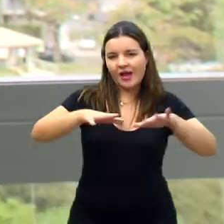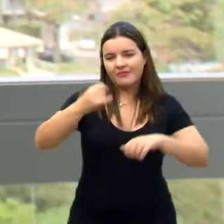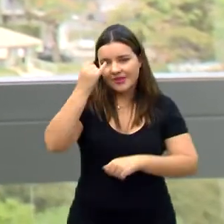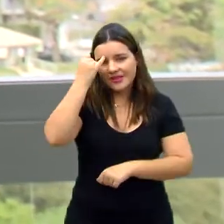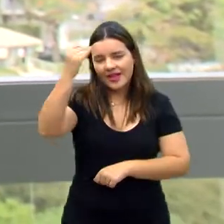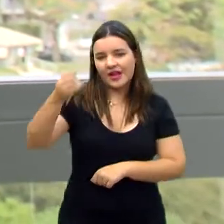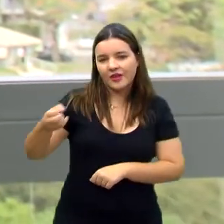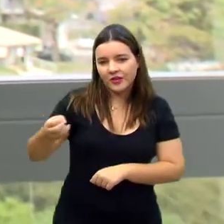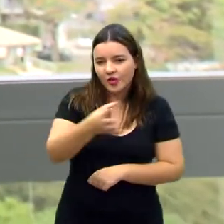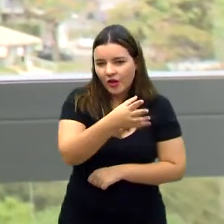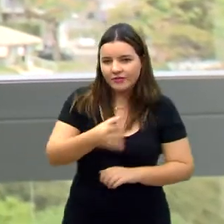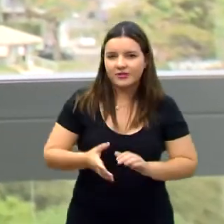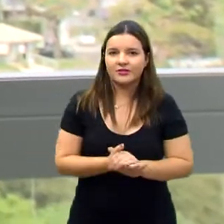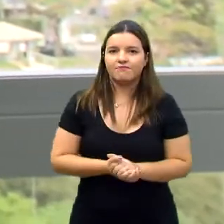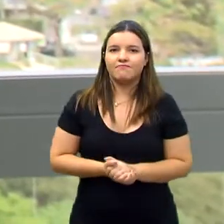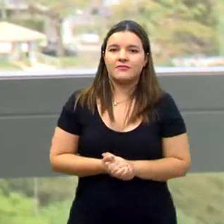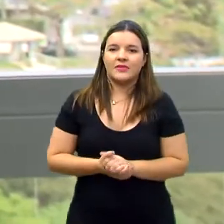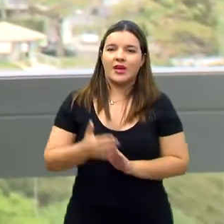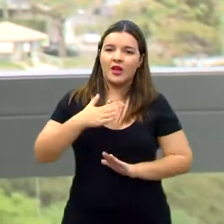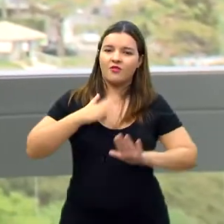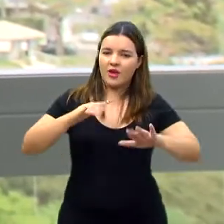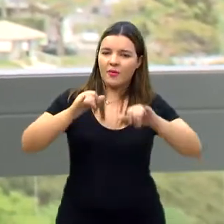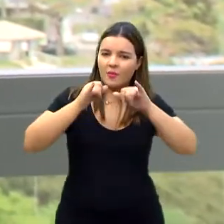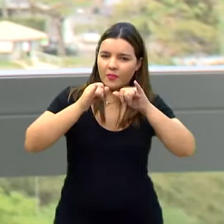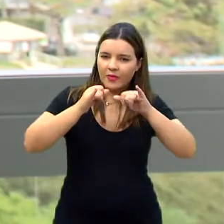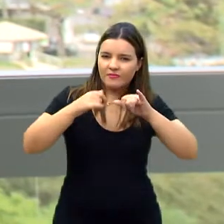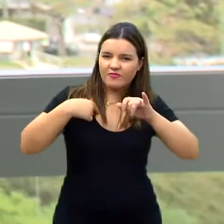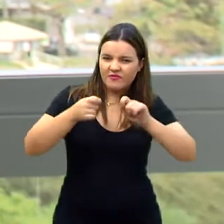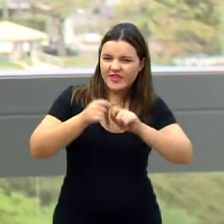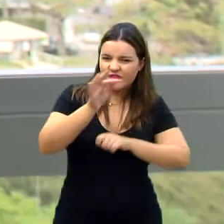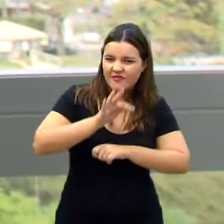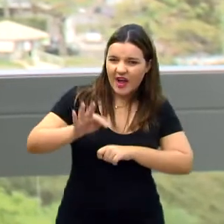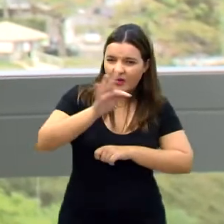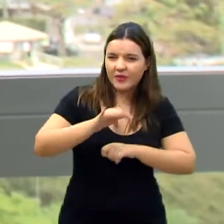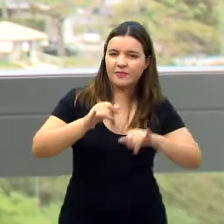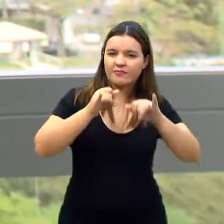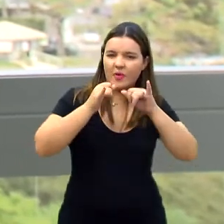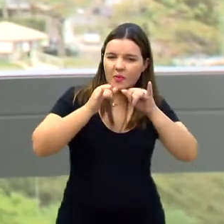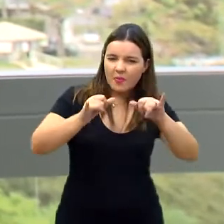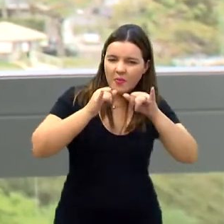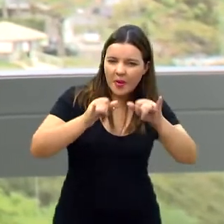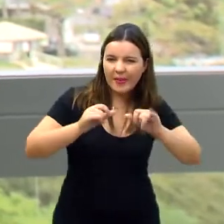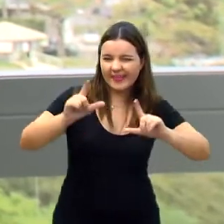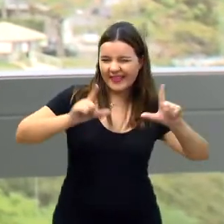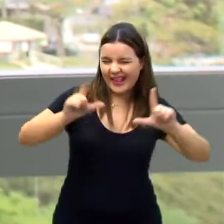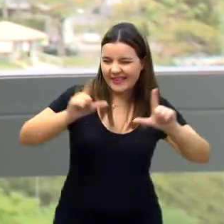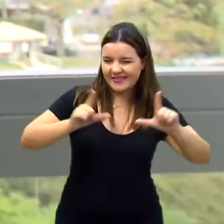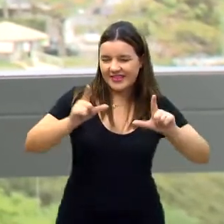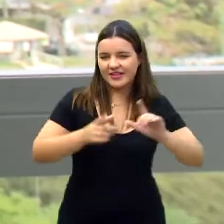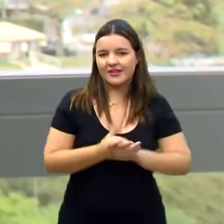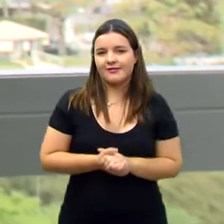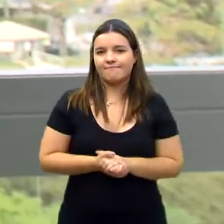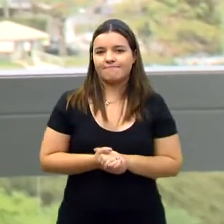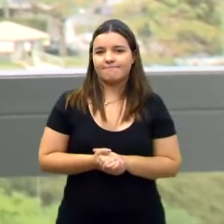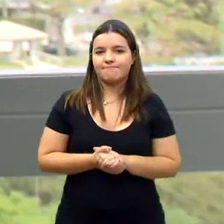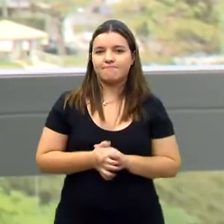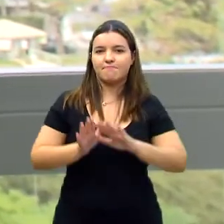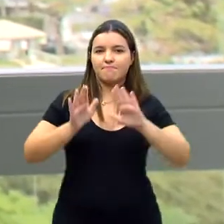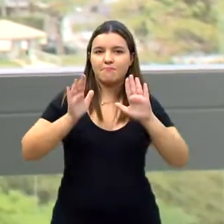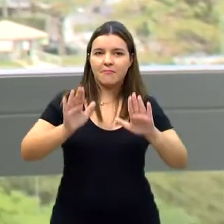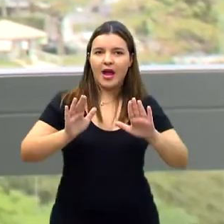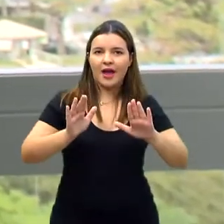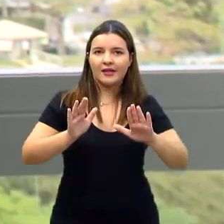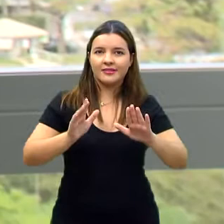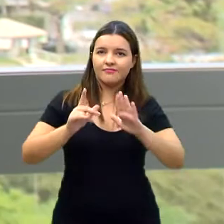eu fiz propaganda e publicidade antes do Design interiores mas eu era chamada pelo